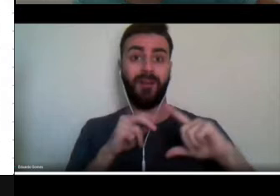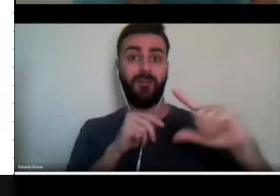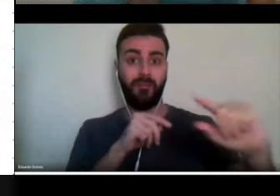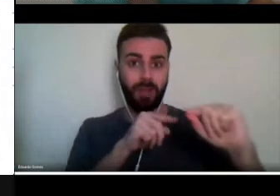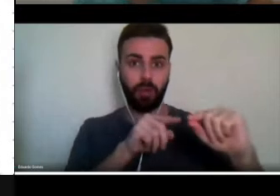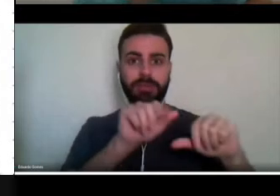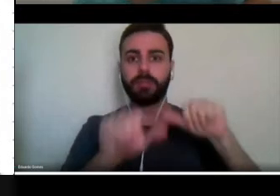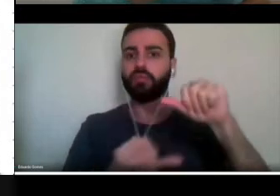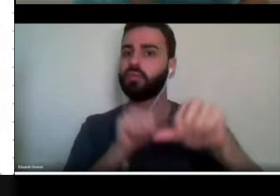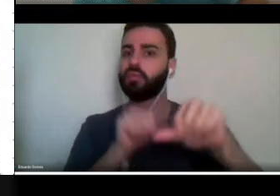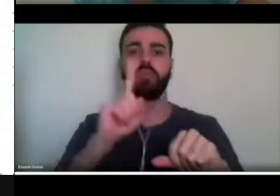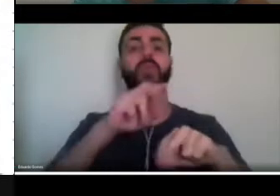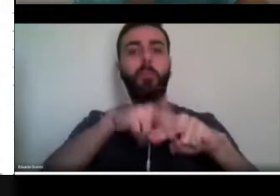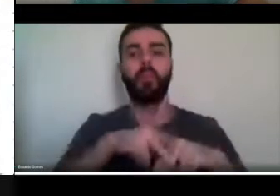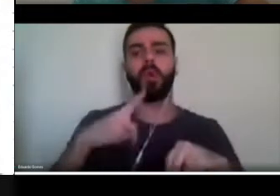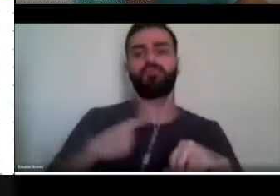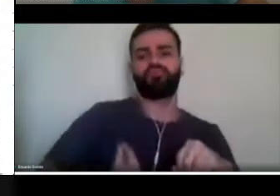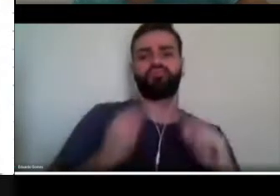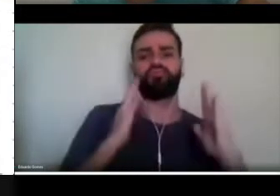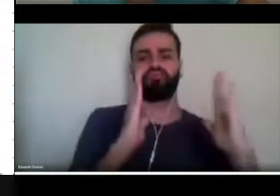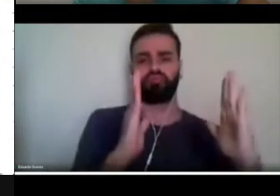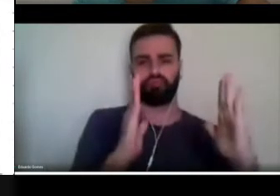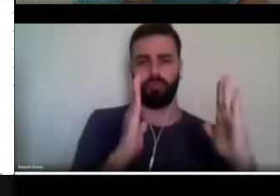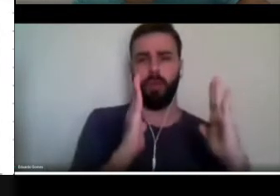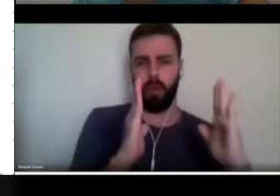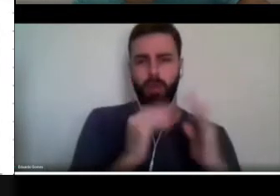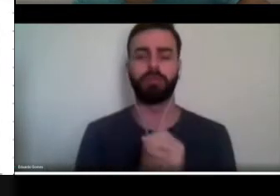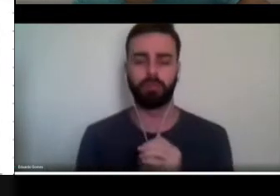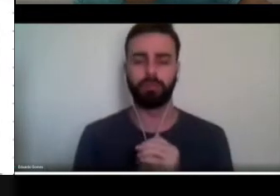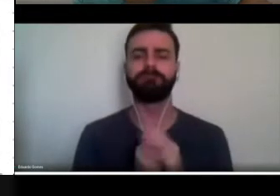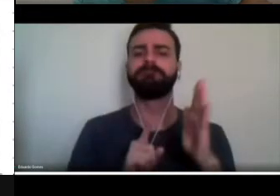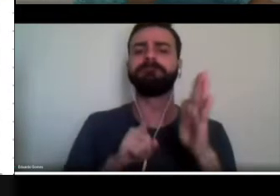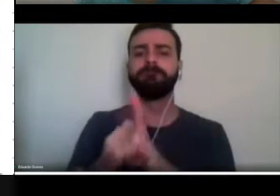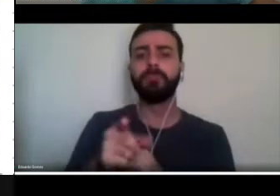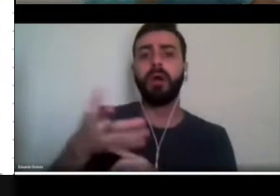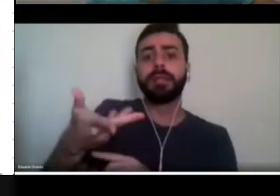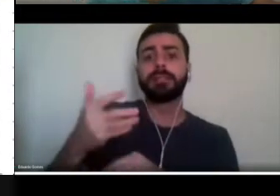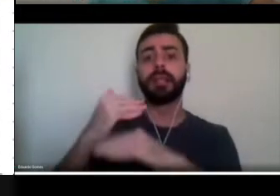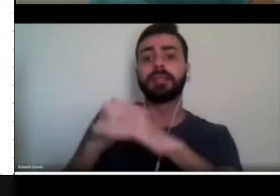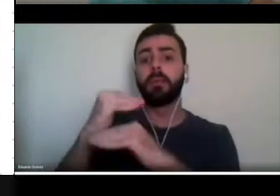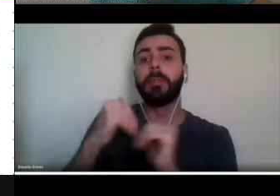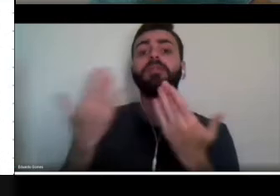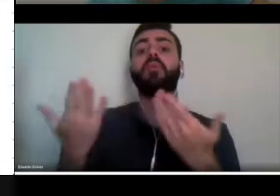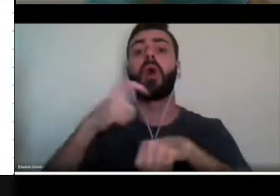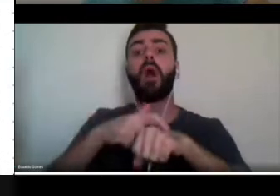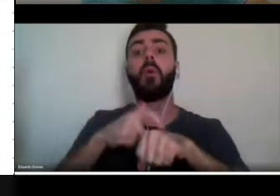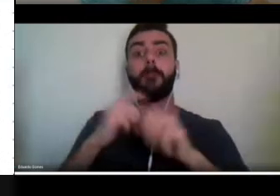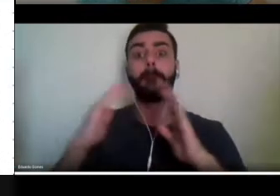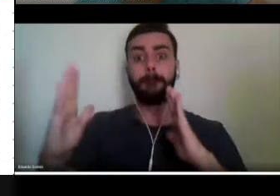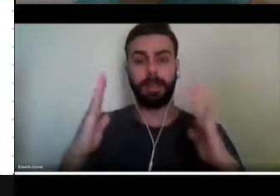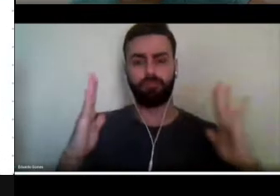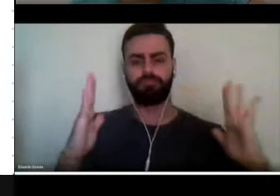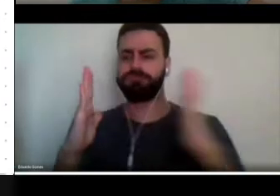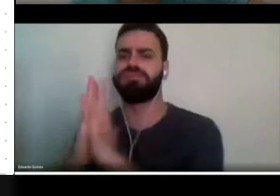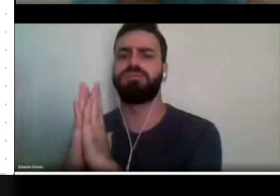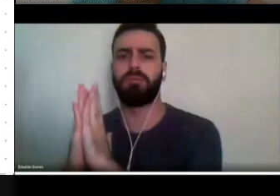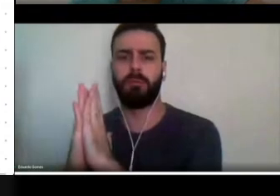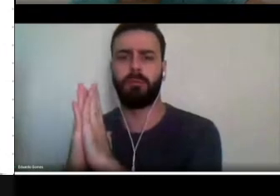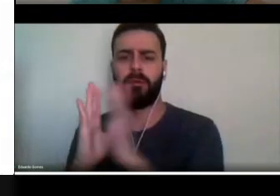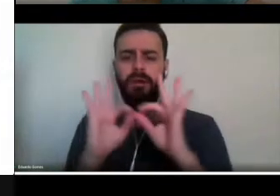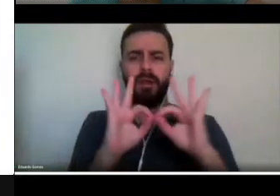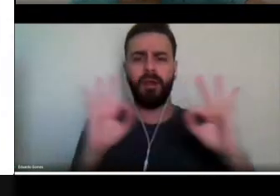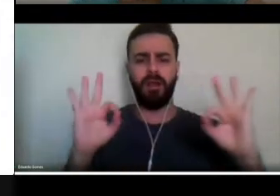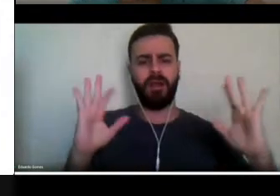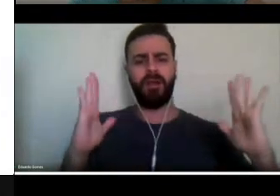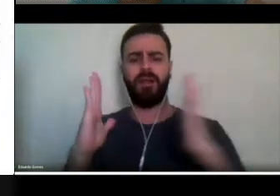certo? E qual que é a aceleração média durante a corrida toda? O que é a aceleração média durante a